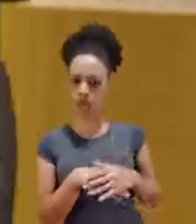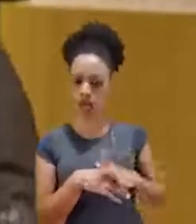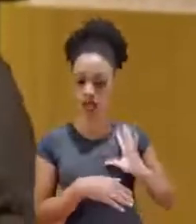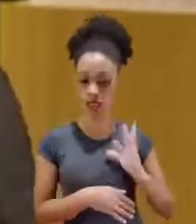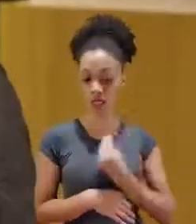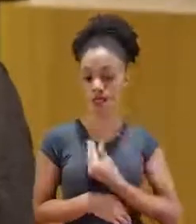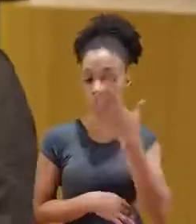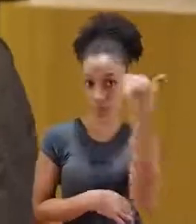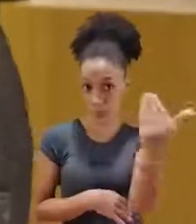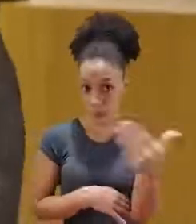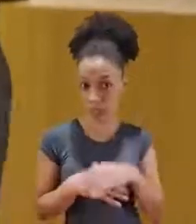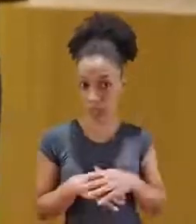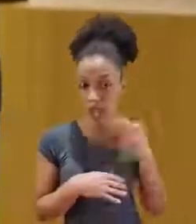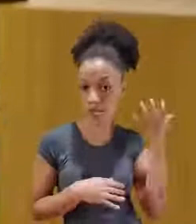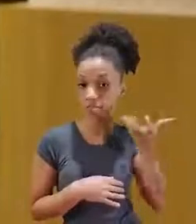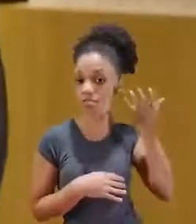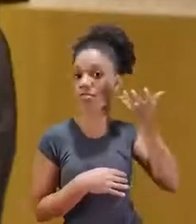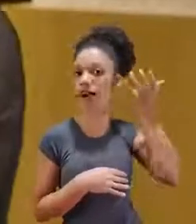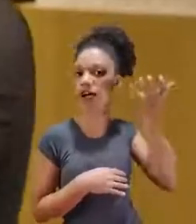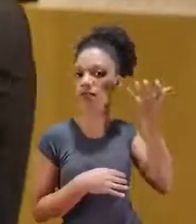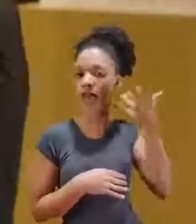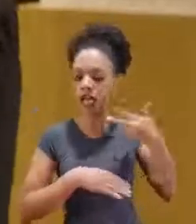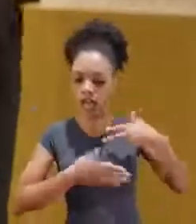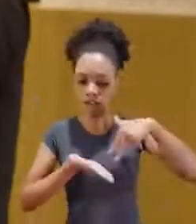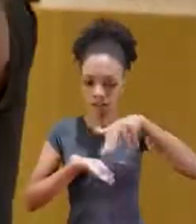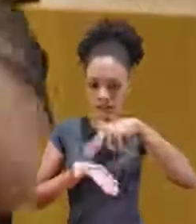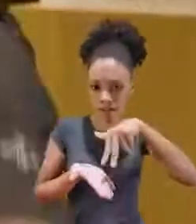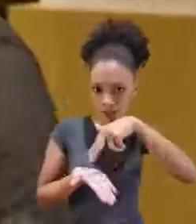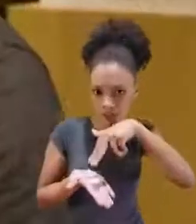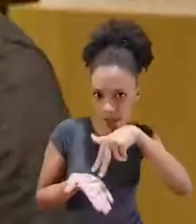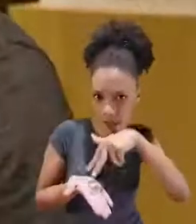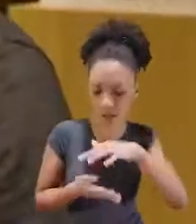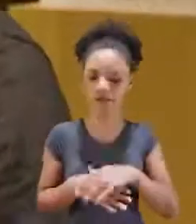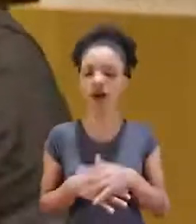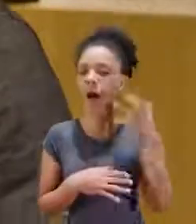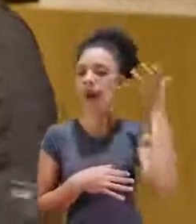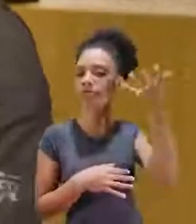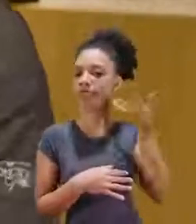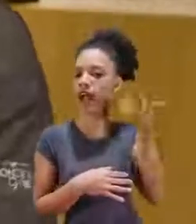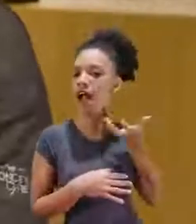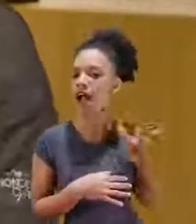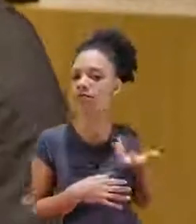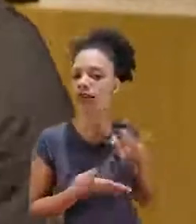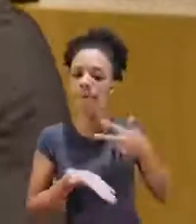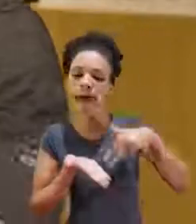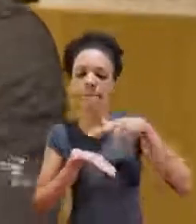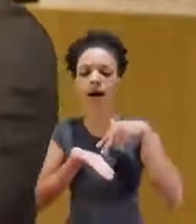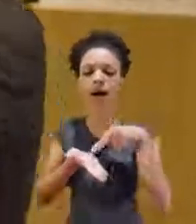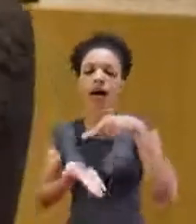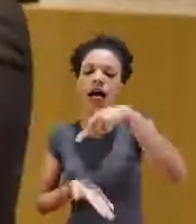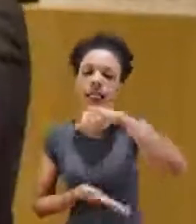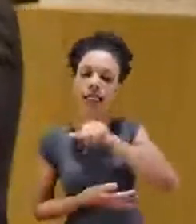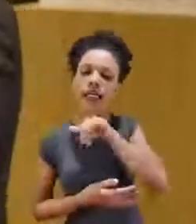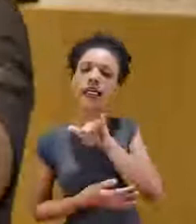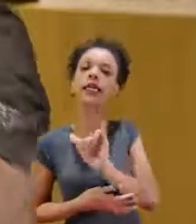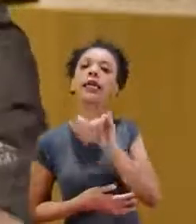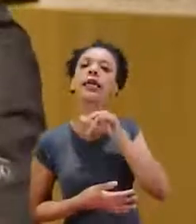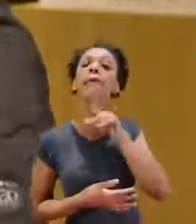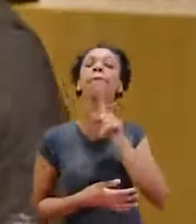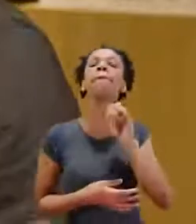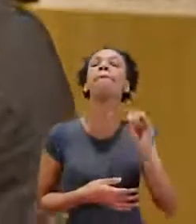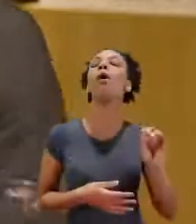era a famosa drag queen que dançava ela transformista certo ela dançava tal Nany People